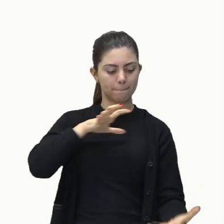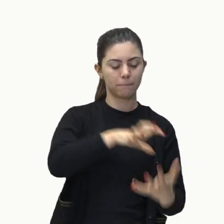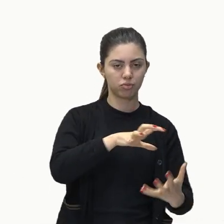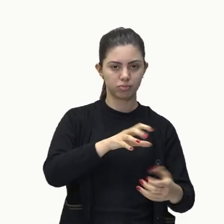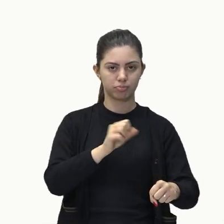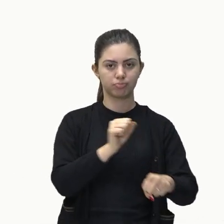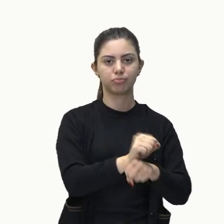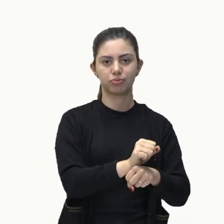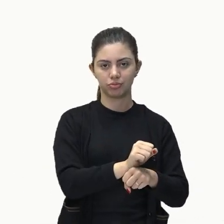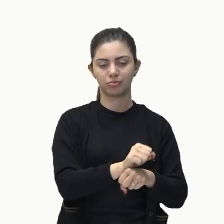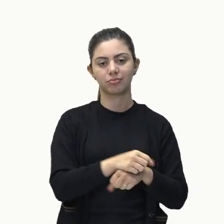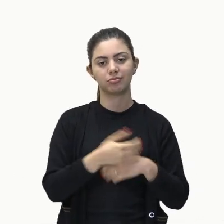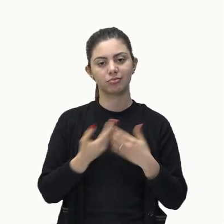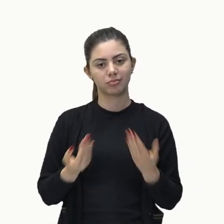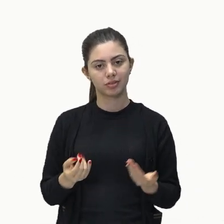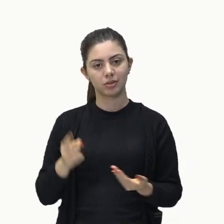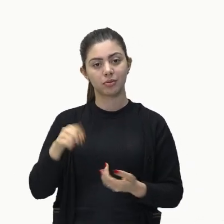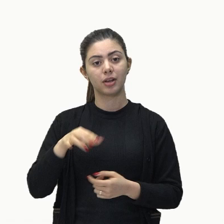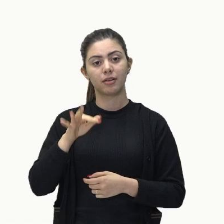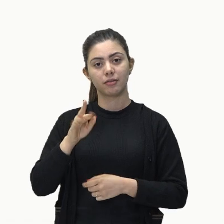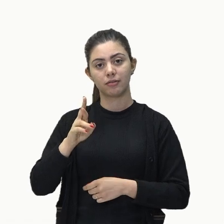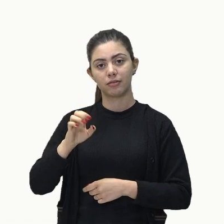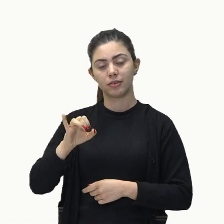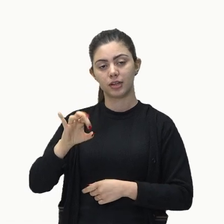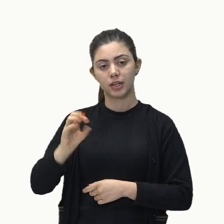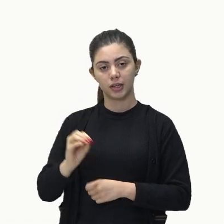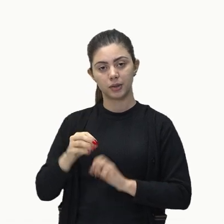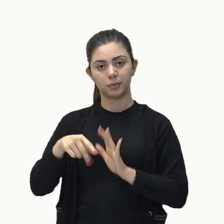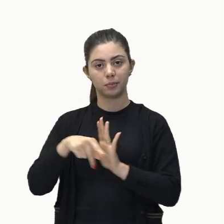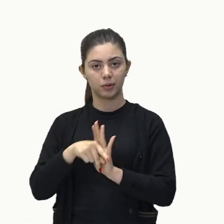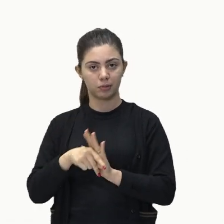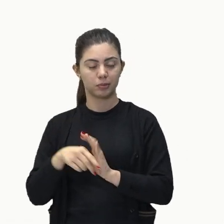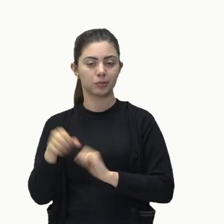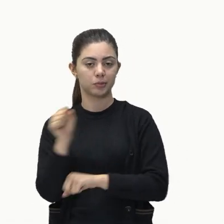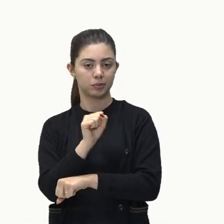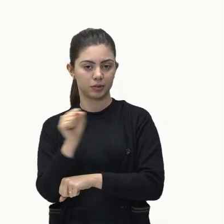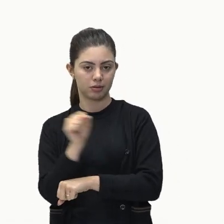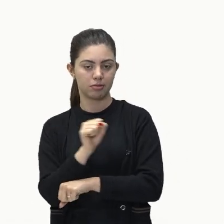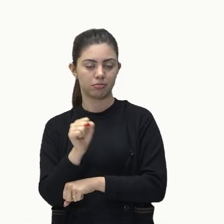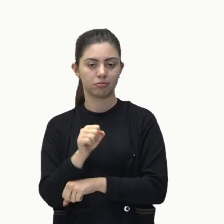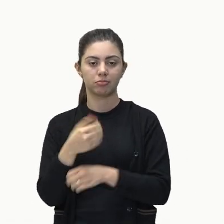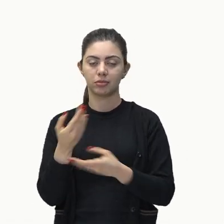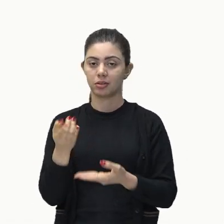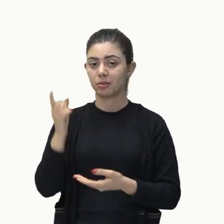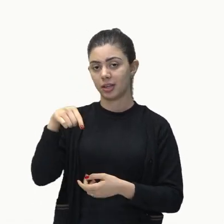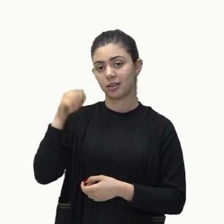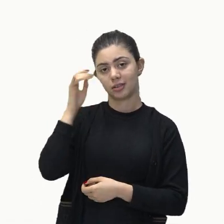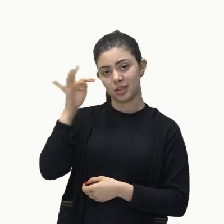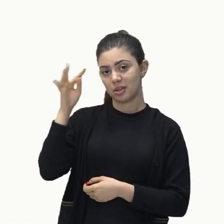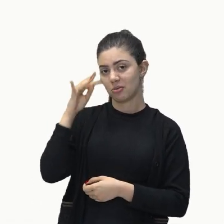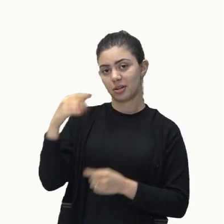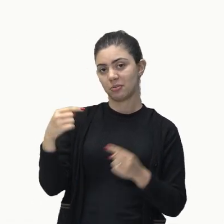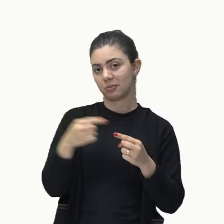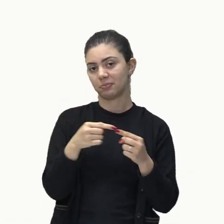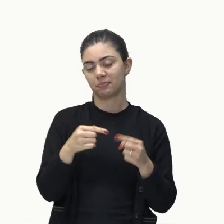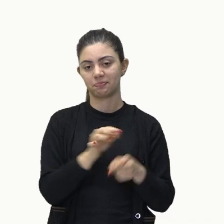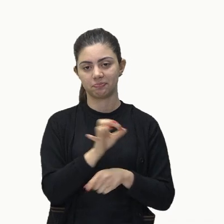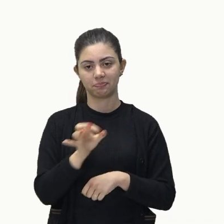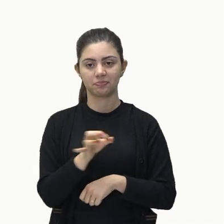Então, esse freio hidráulico aí, ele funciona usando, é uma aplicação aí do teorema de Pascal. Ok,